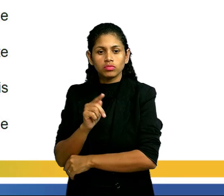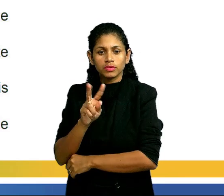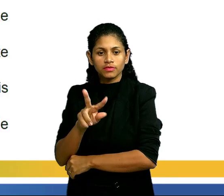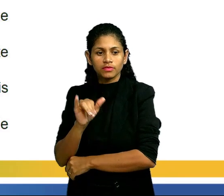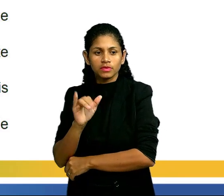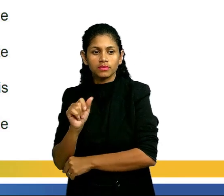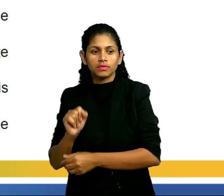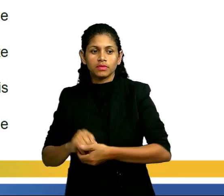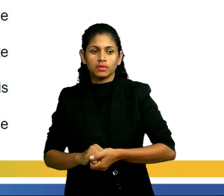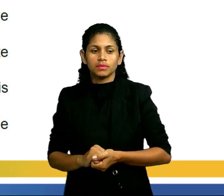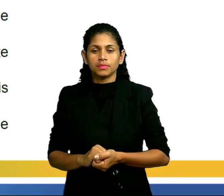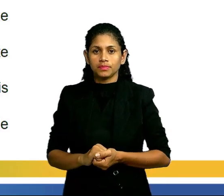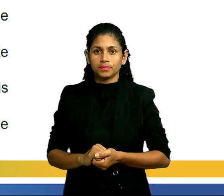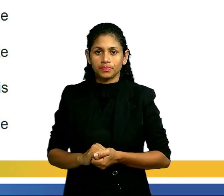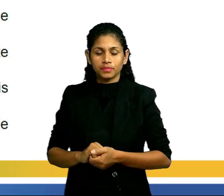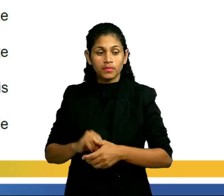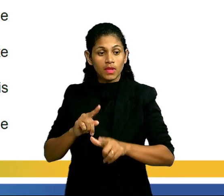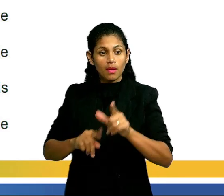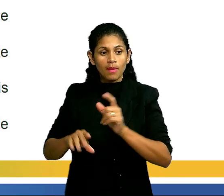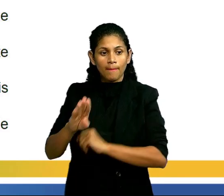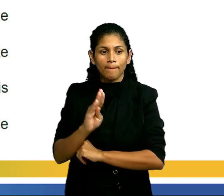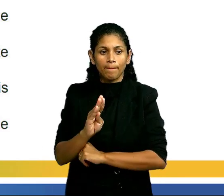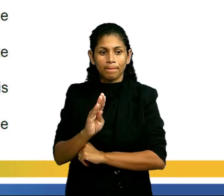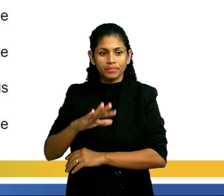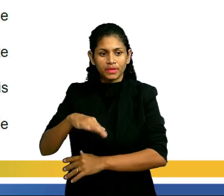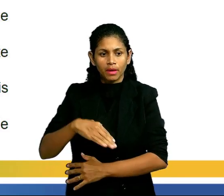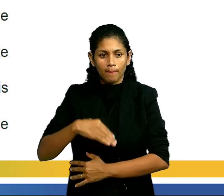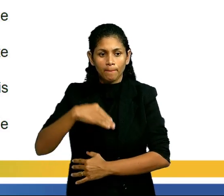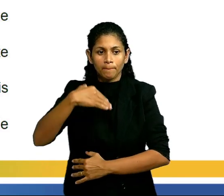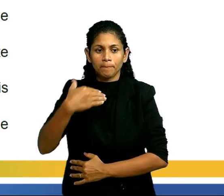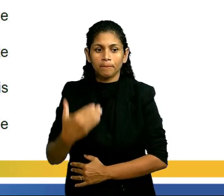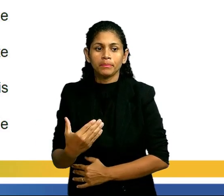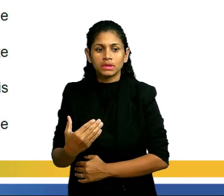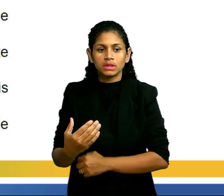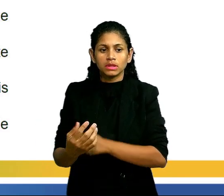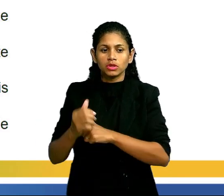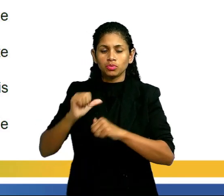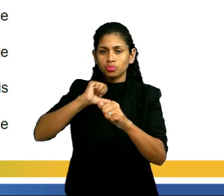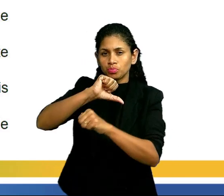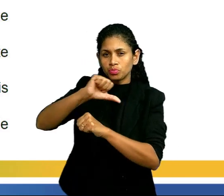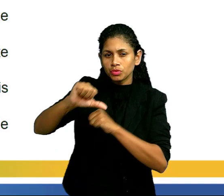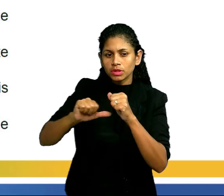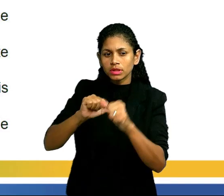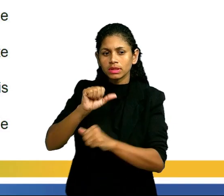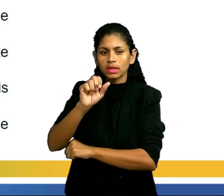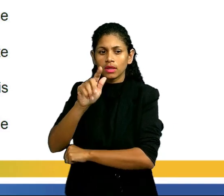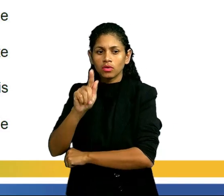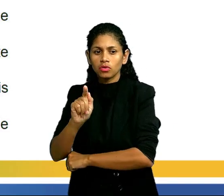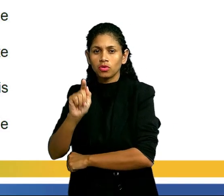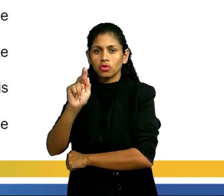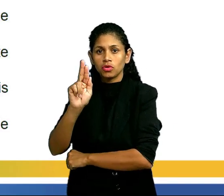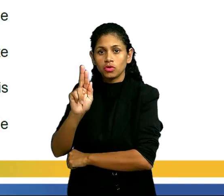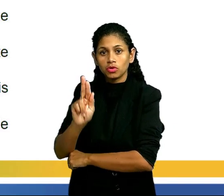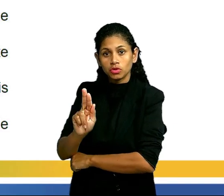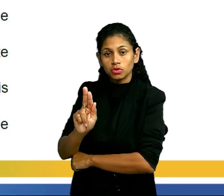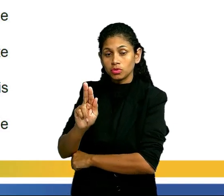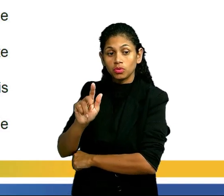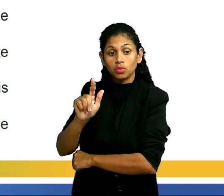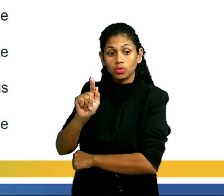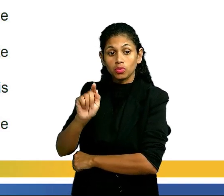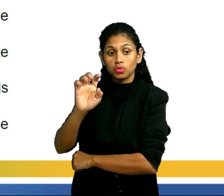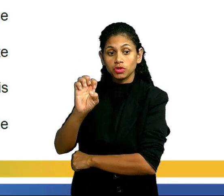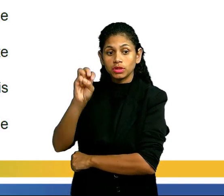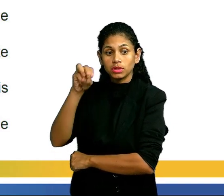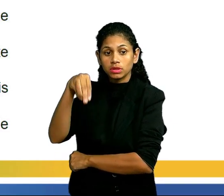portador, induzindo a síntese de enzimas protetoras. Alternativa C. Produzir